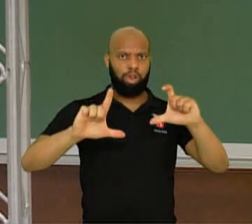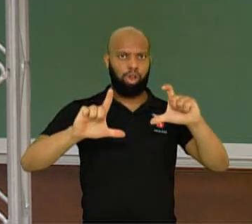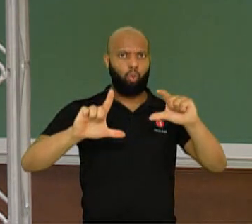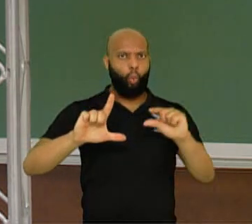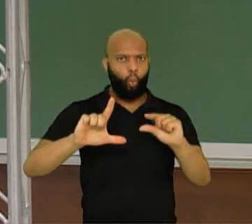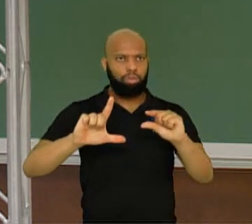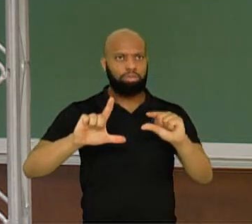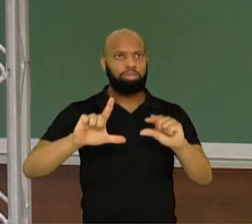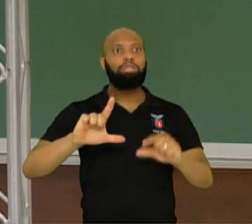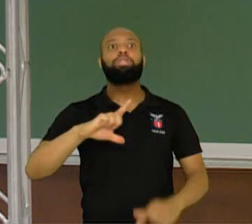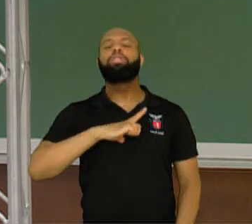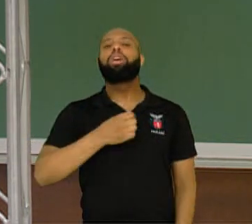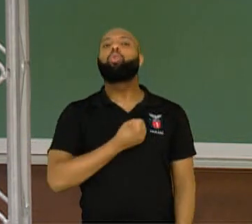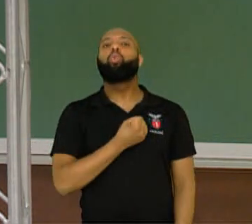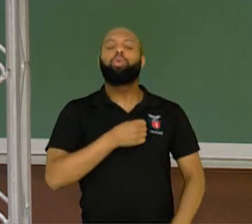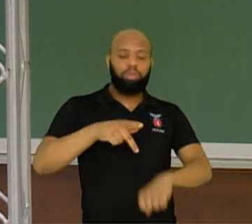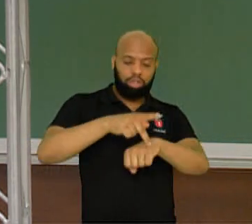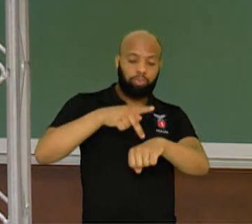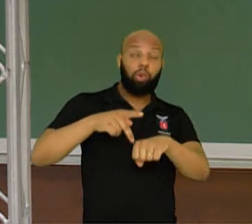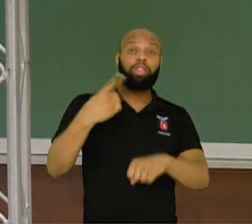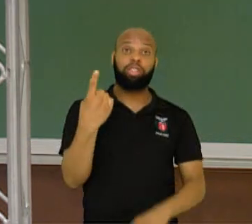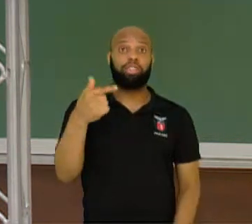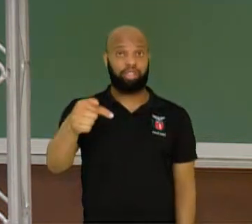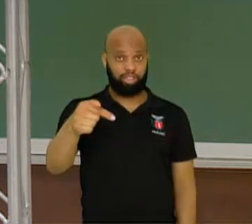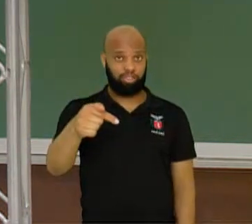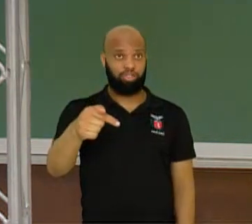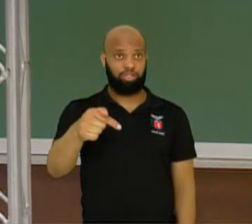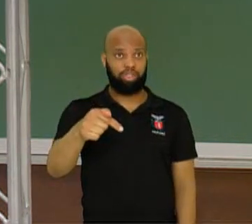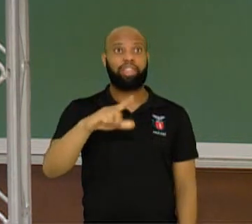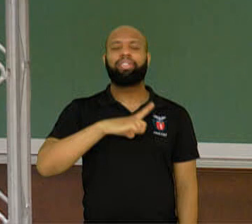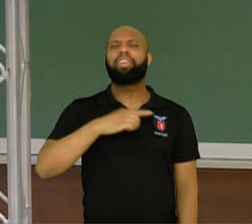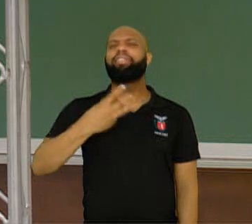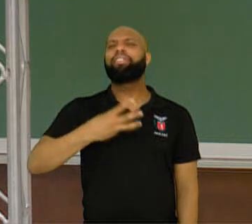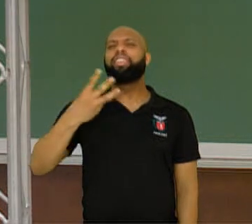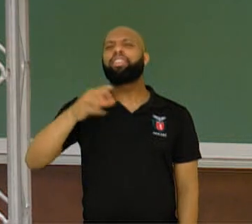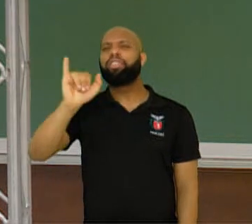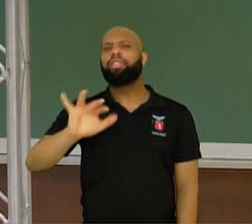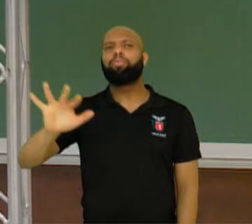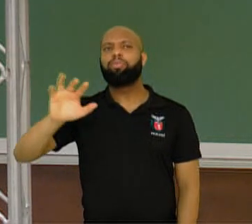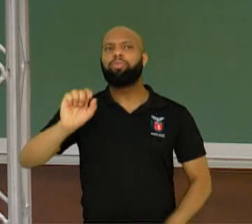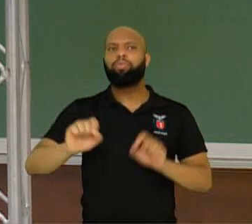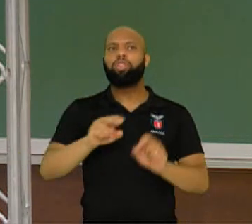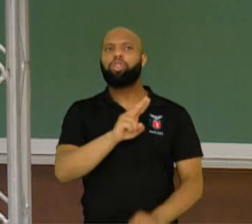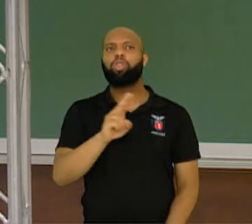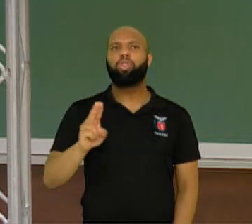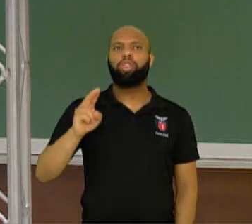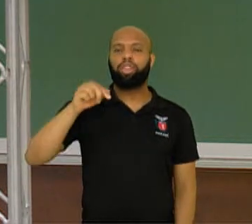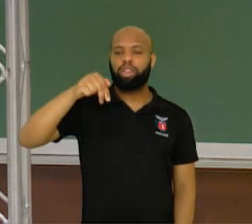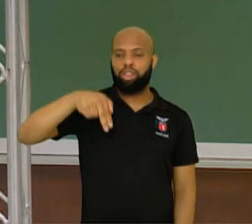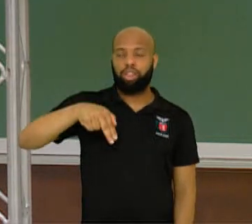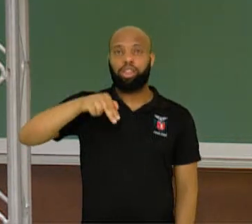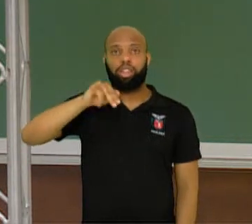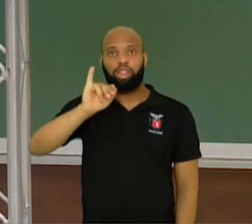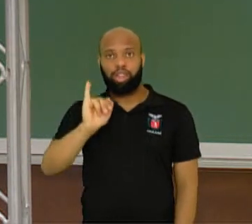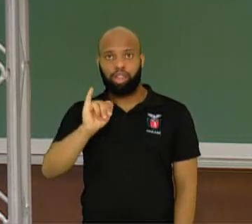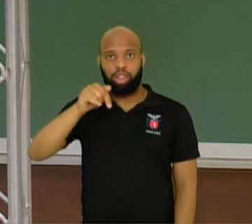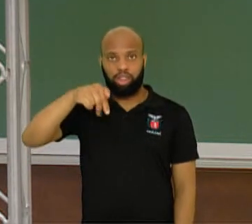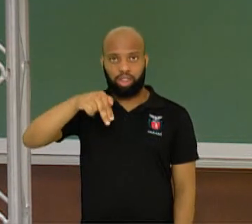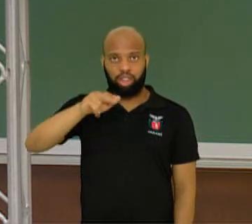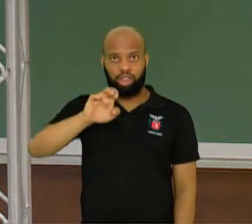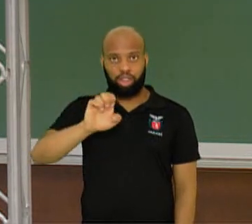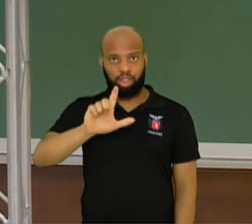de prótons? 17, está na direita. E o terceiro elemento químico? É o níquel, que o símbolo